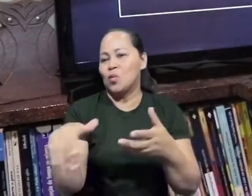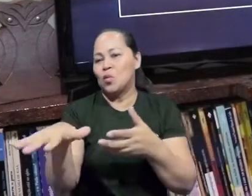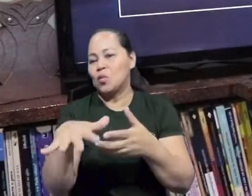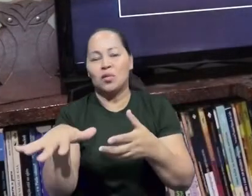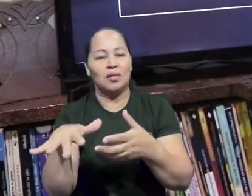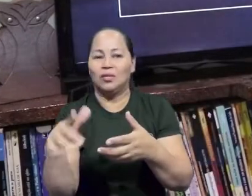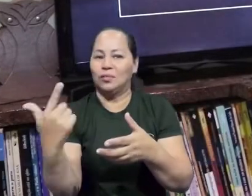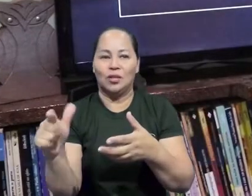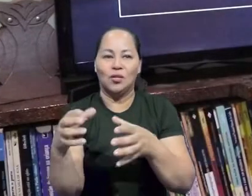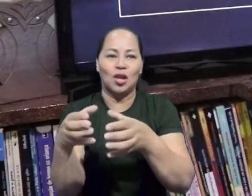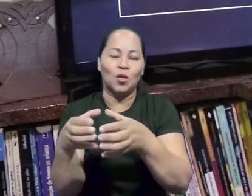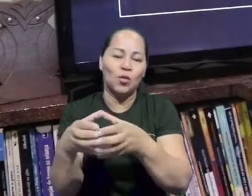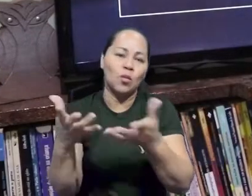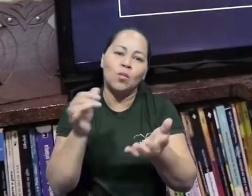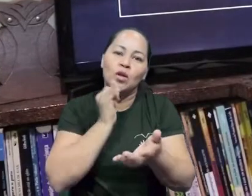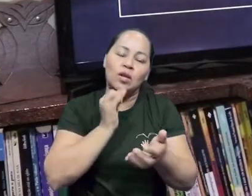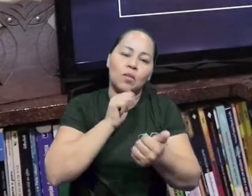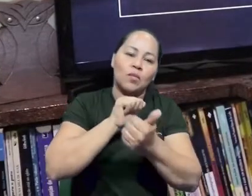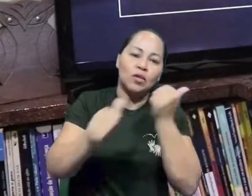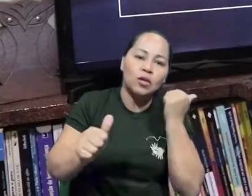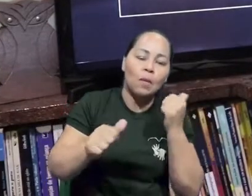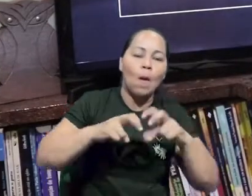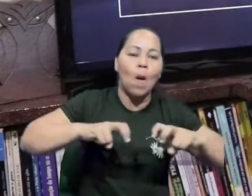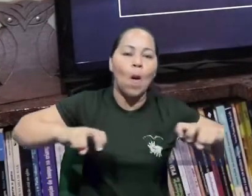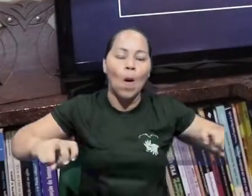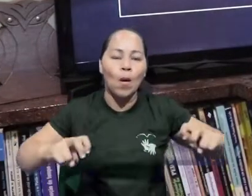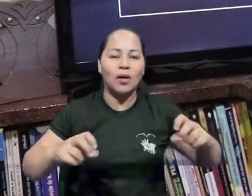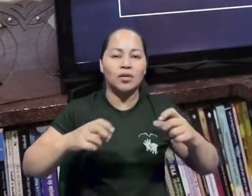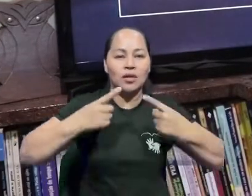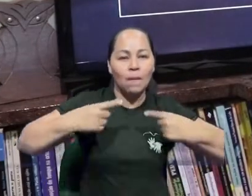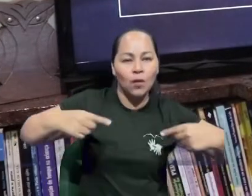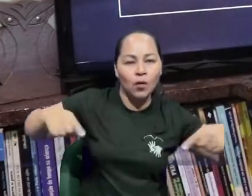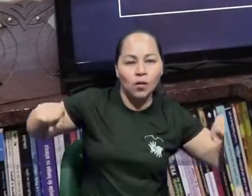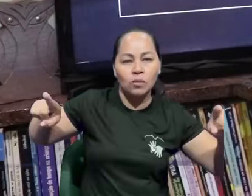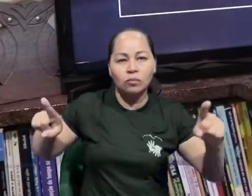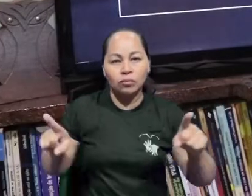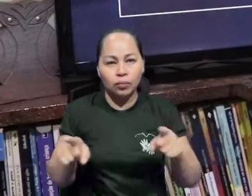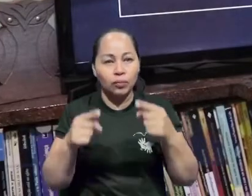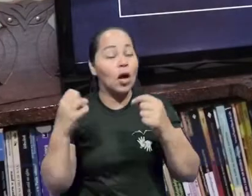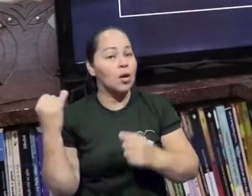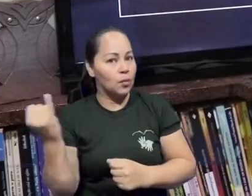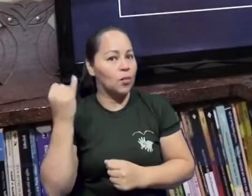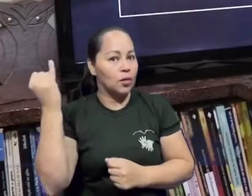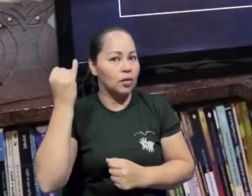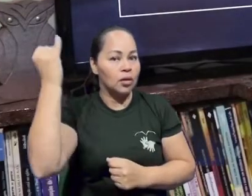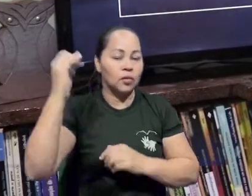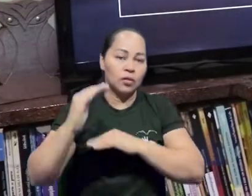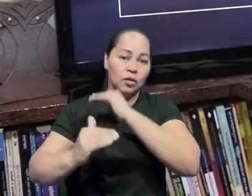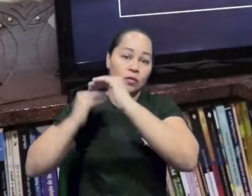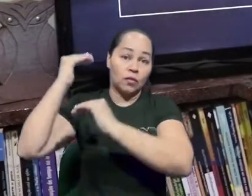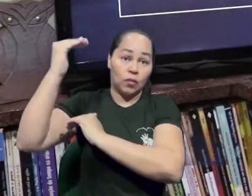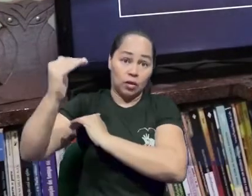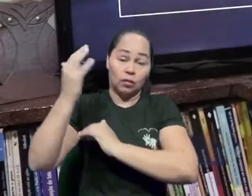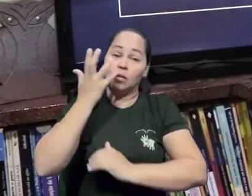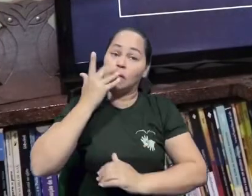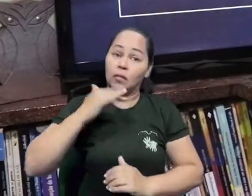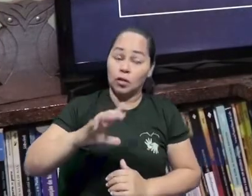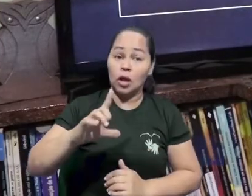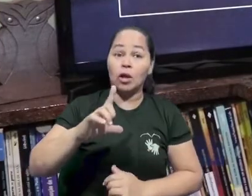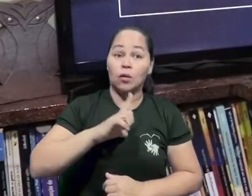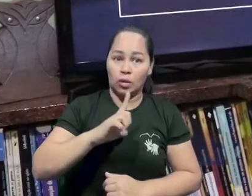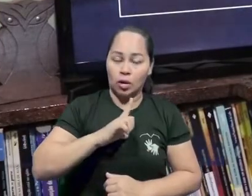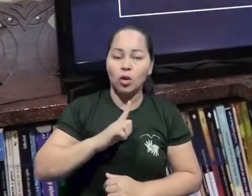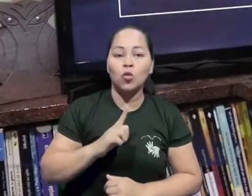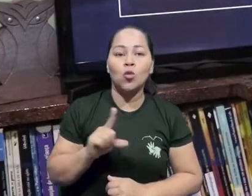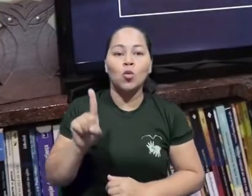para as mães que as atividades como esporte, música, são assim de grande valia para o desenvolvimento dessas crianças. Eu